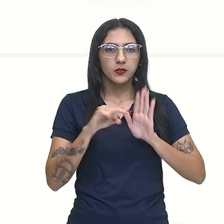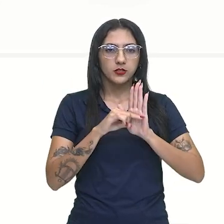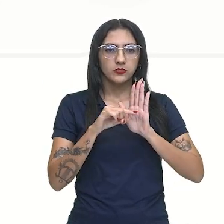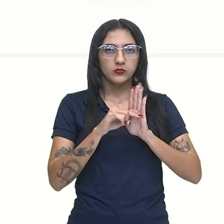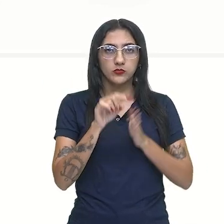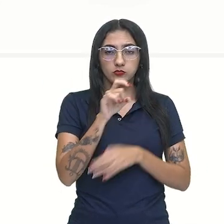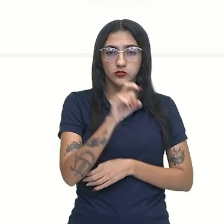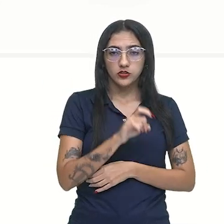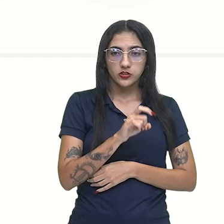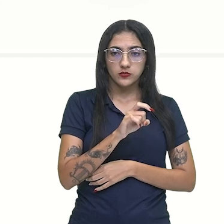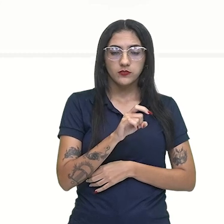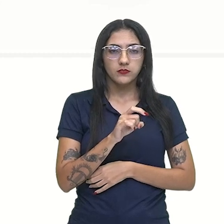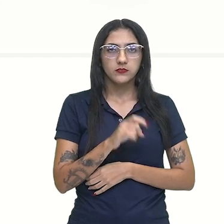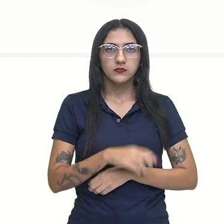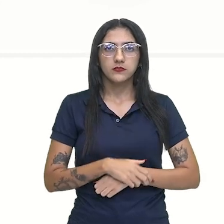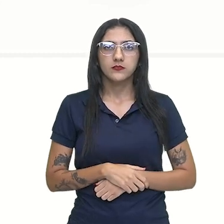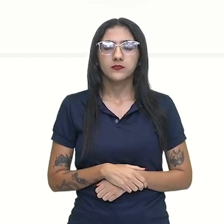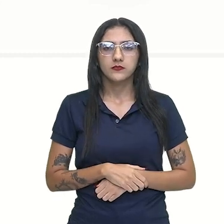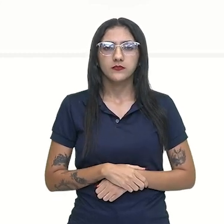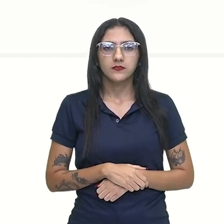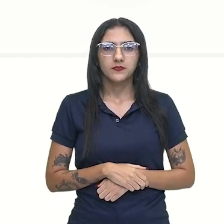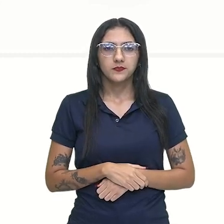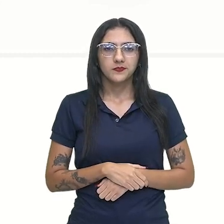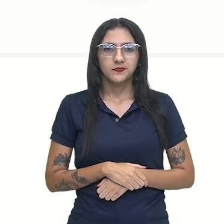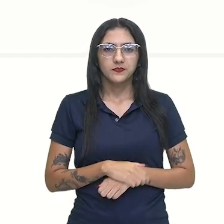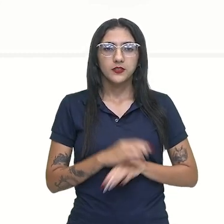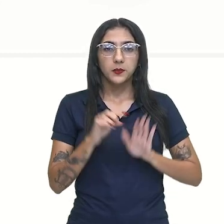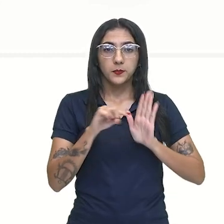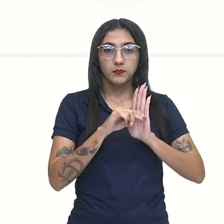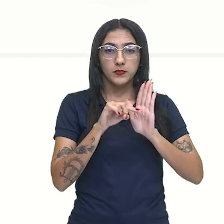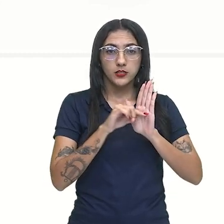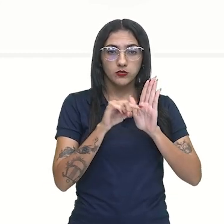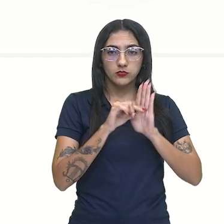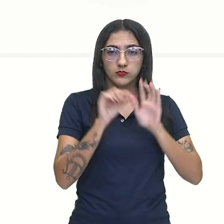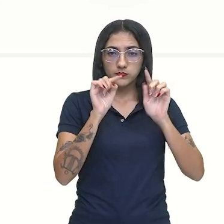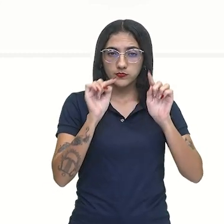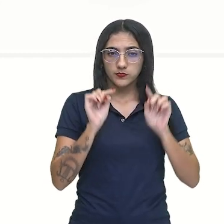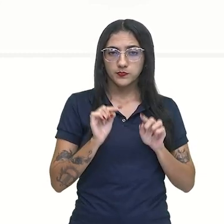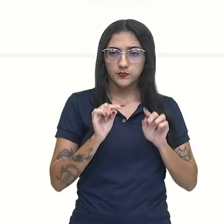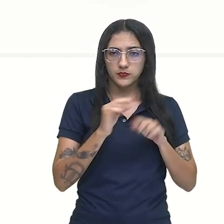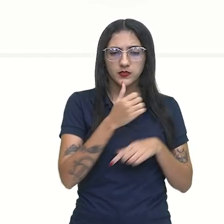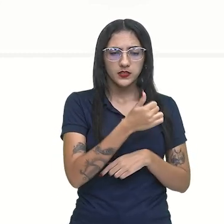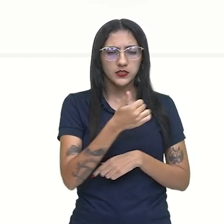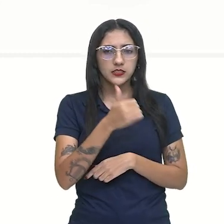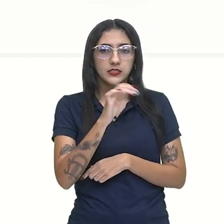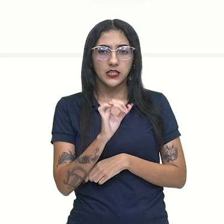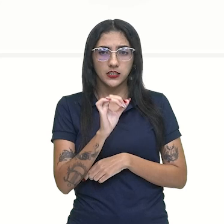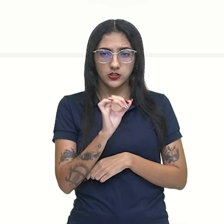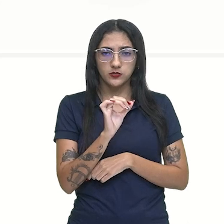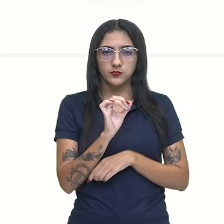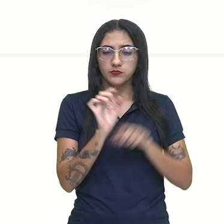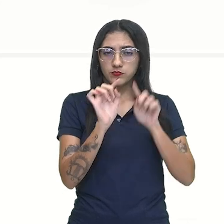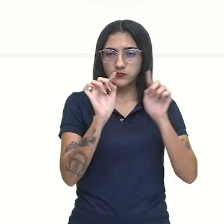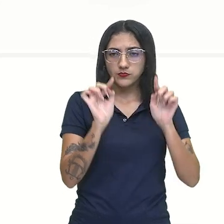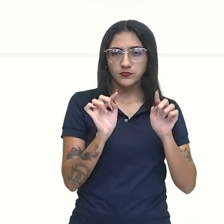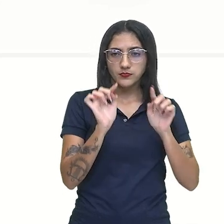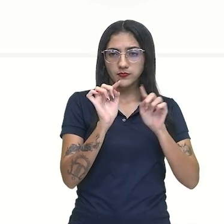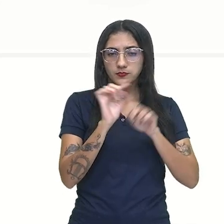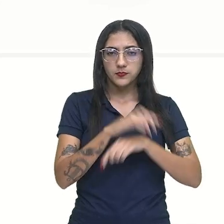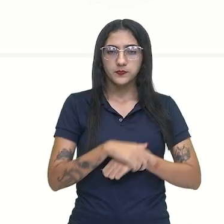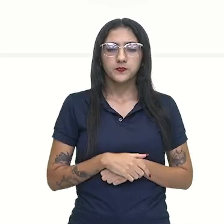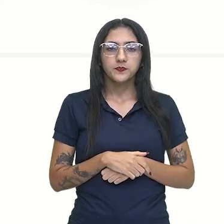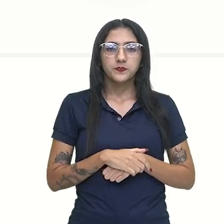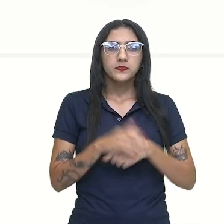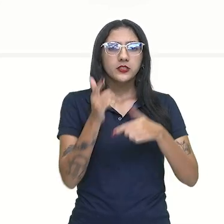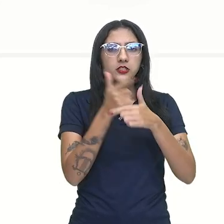Menos o valor de B, que é 110, vou colocar aqui entre parênteses, tá bom?